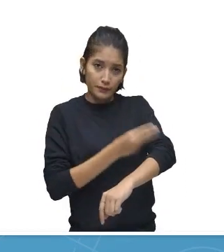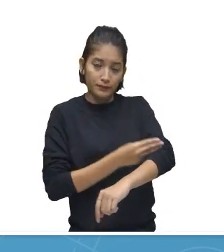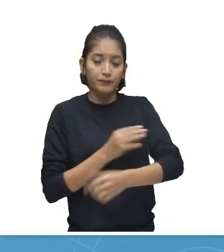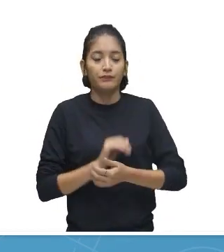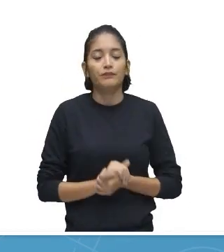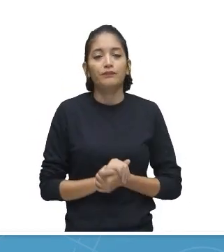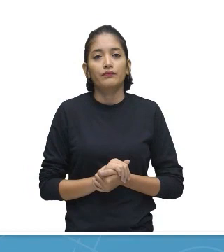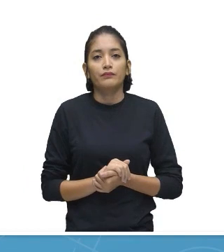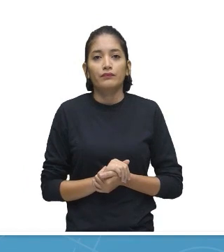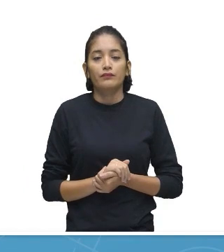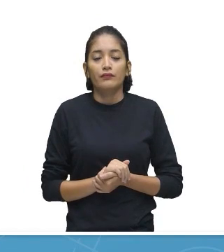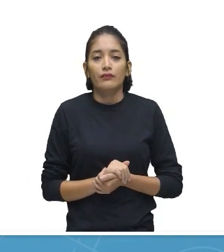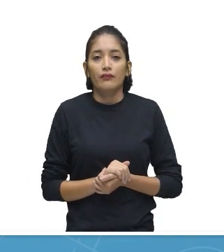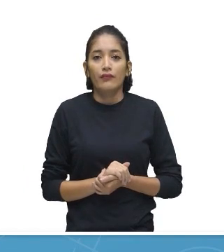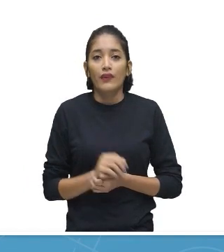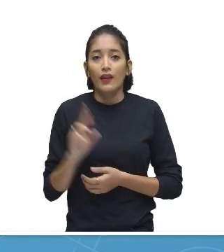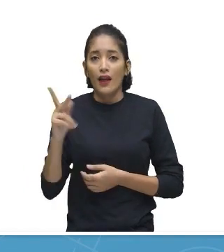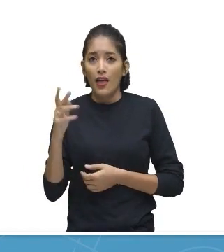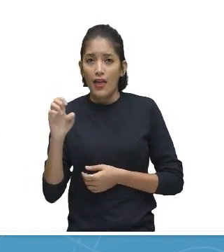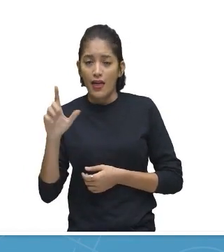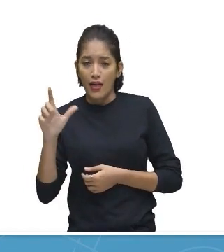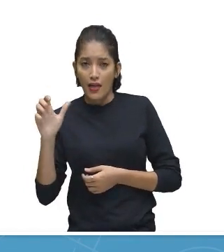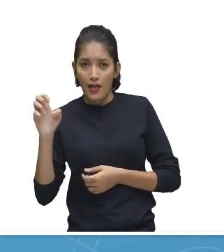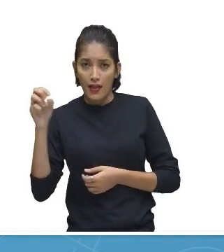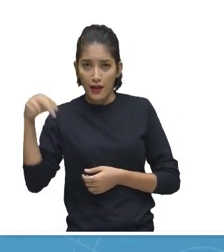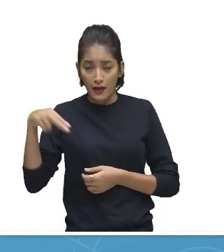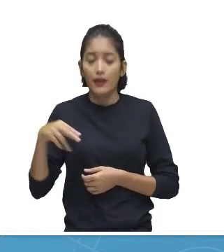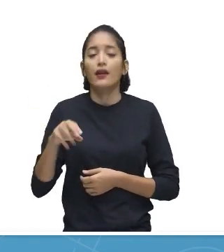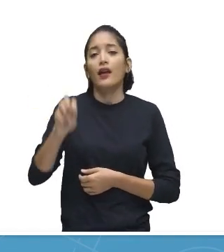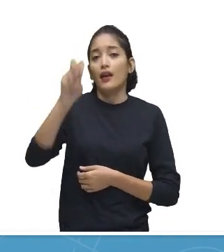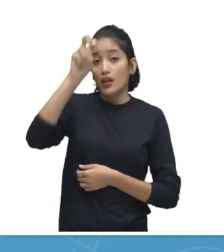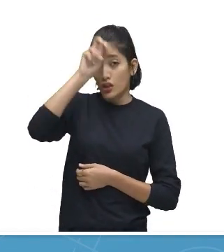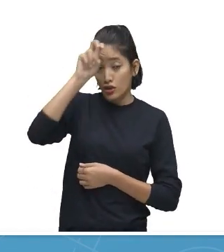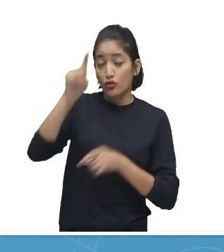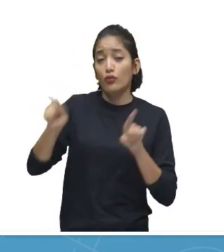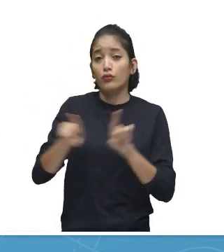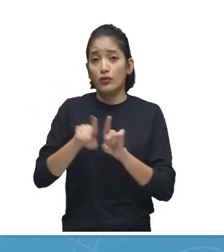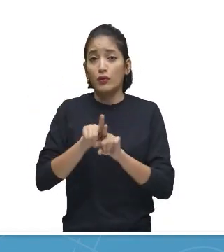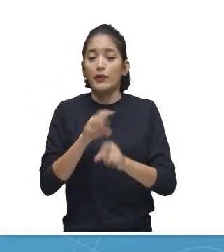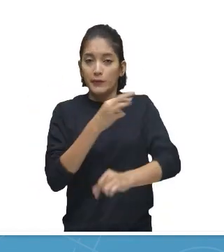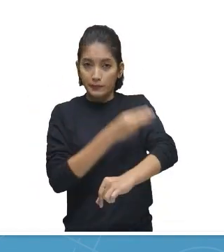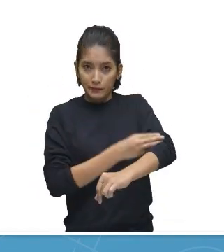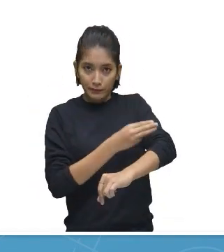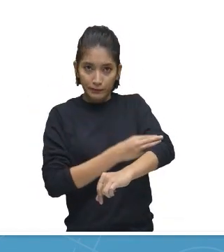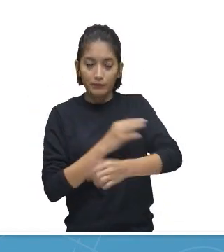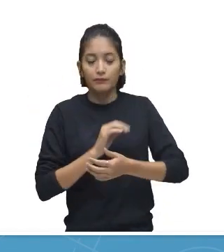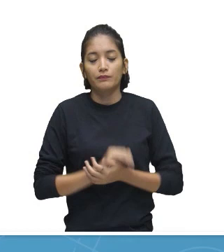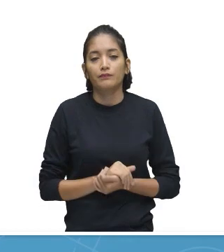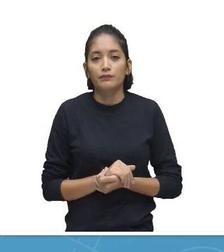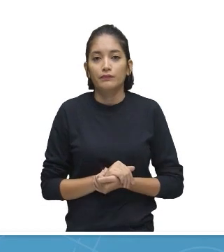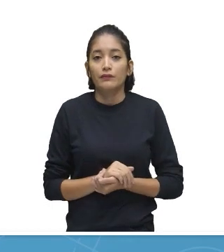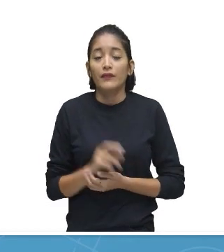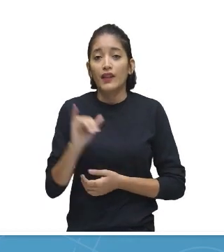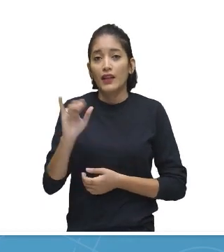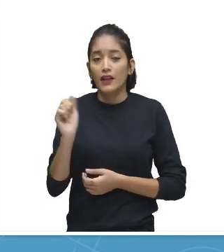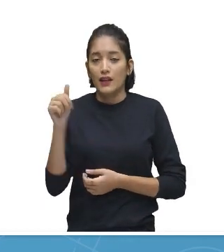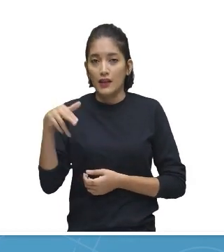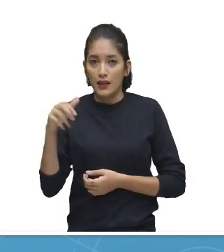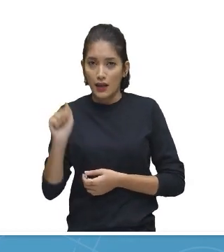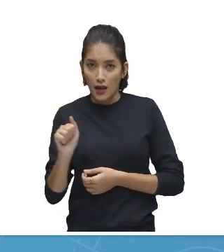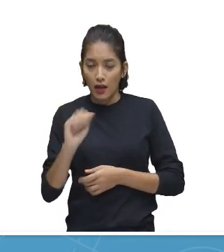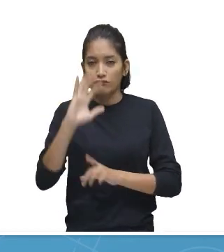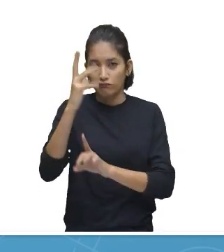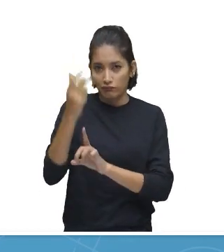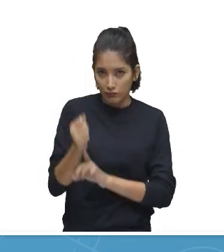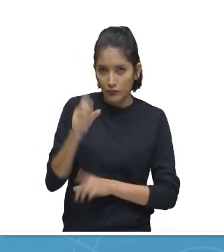A Ellen colocou arte egípcia e arte da Idade Média, né? A Iana também colocou, né? Vocês